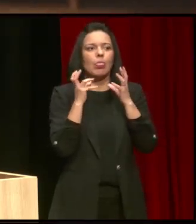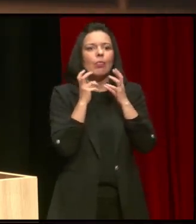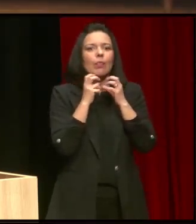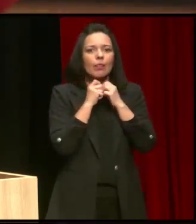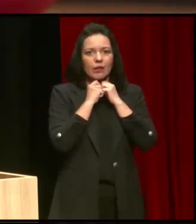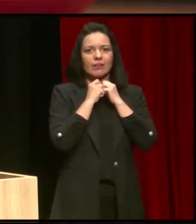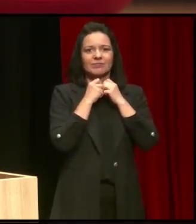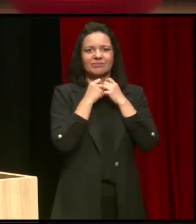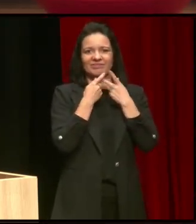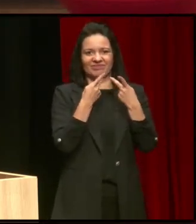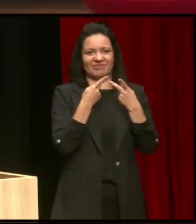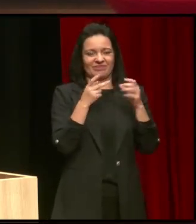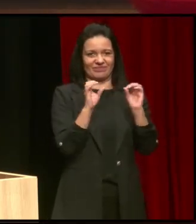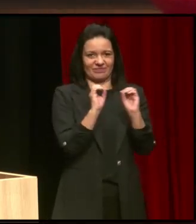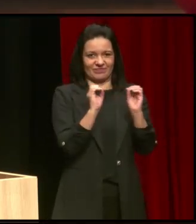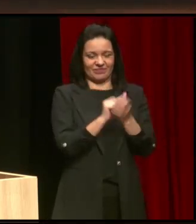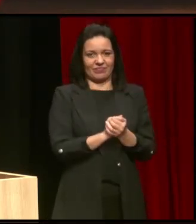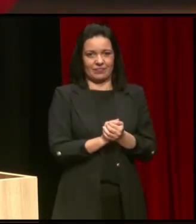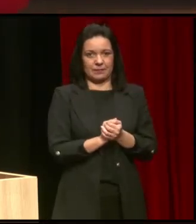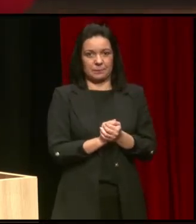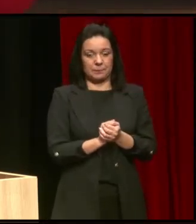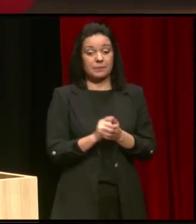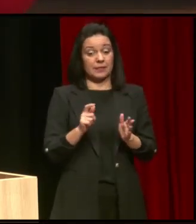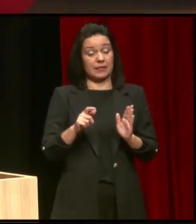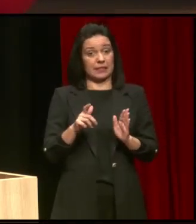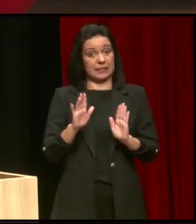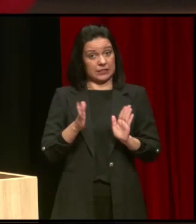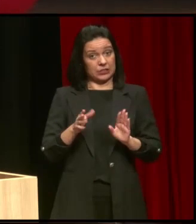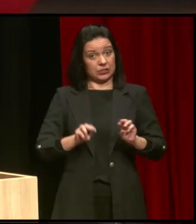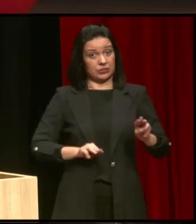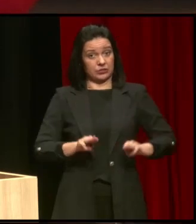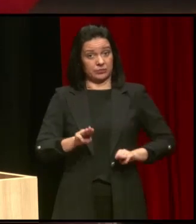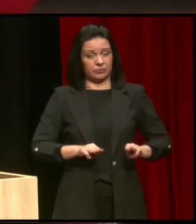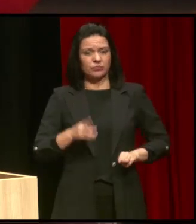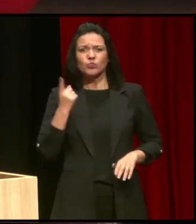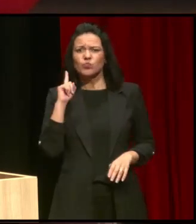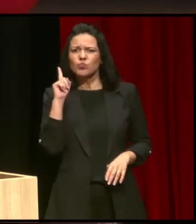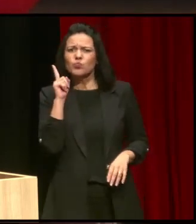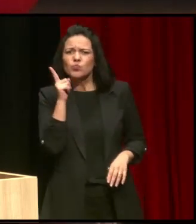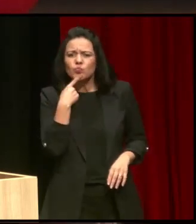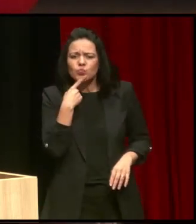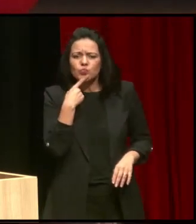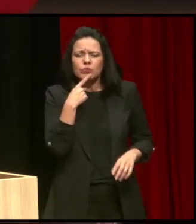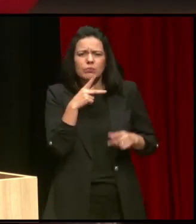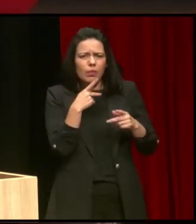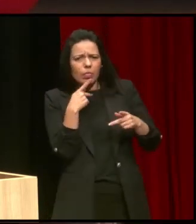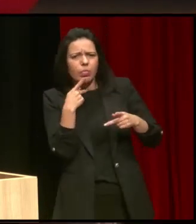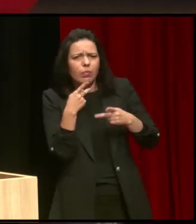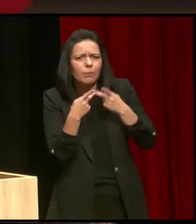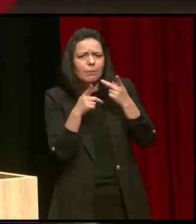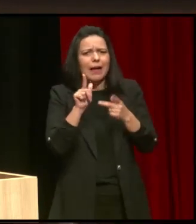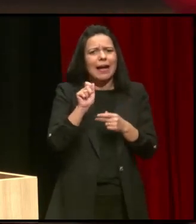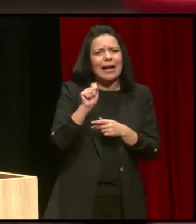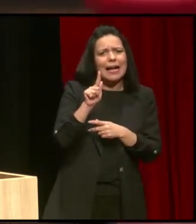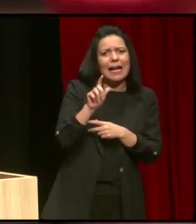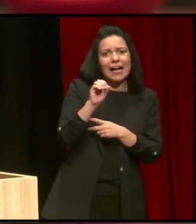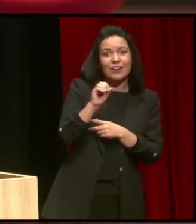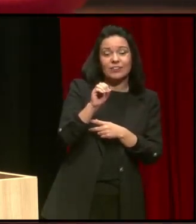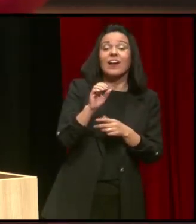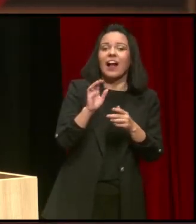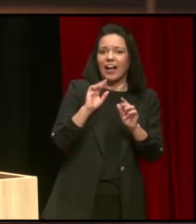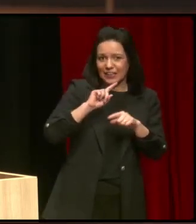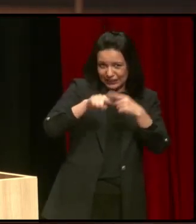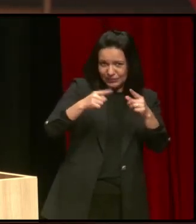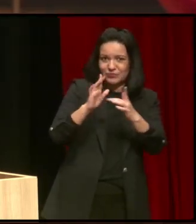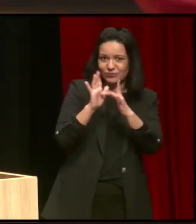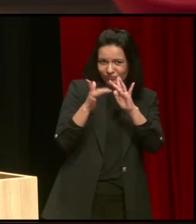o Marcos fala assim, ele era surdo e gago, porque ele tentava falar, entendeu? Essa é a história. Jesus curou ele. Eu vou trabalhar sobre esse texto